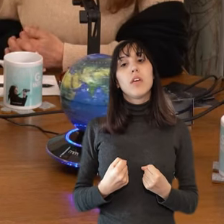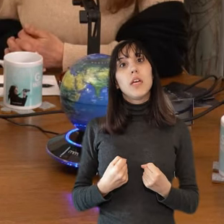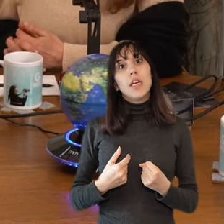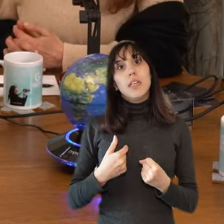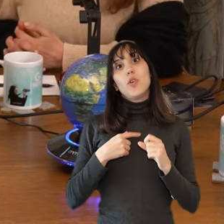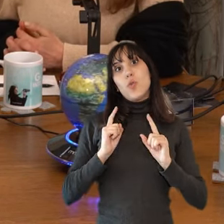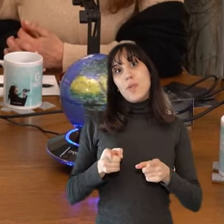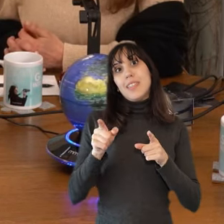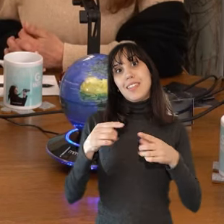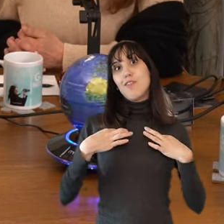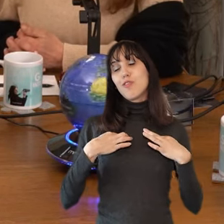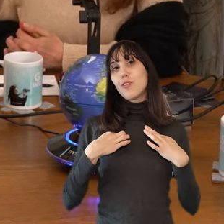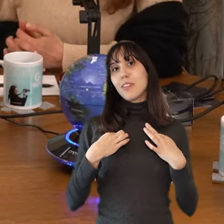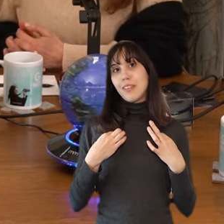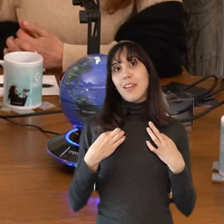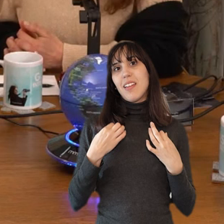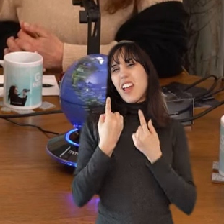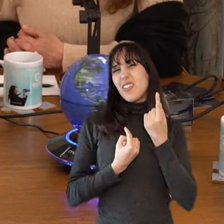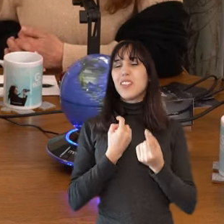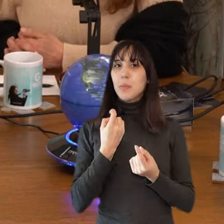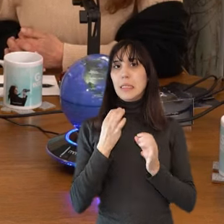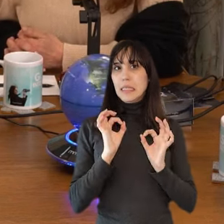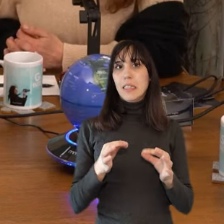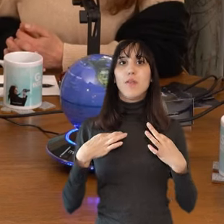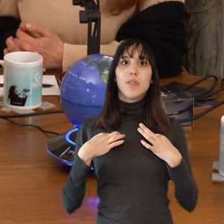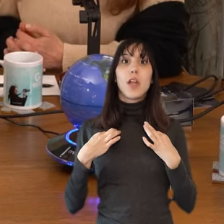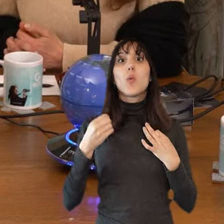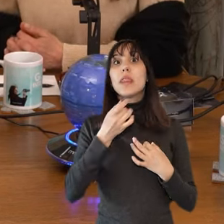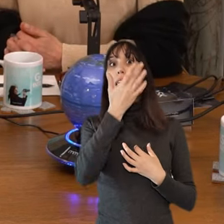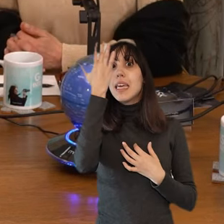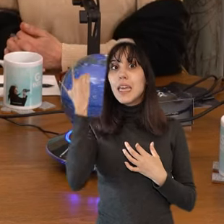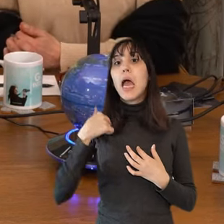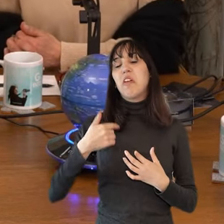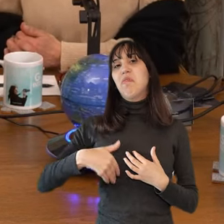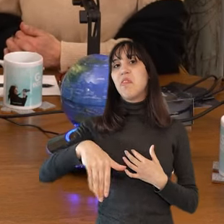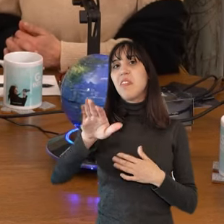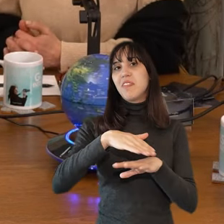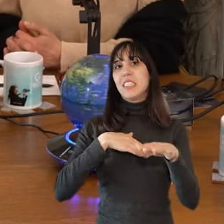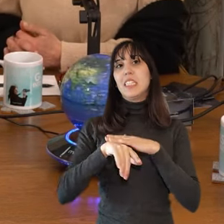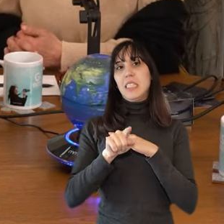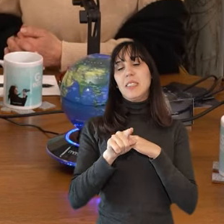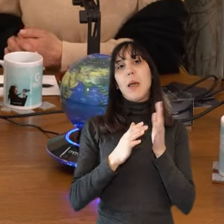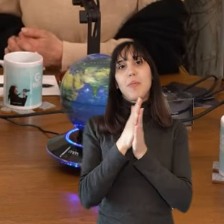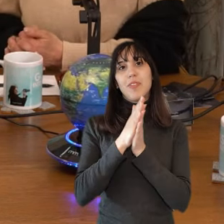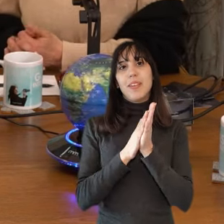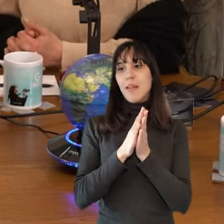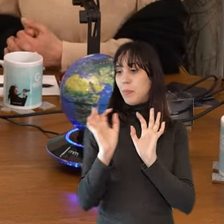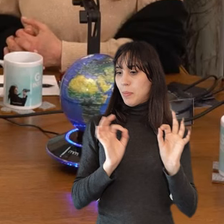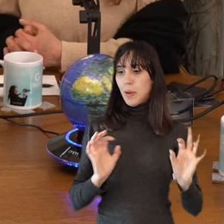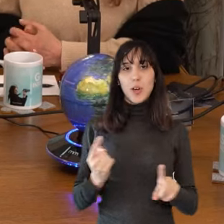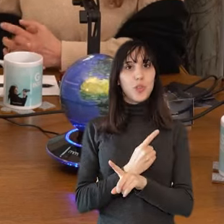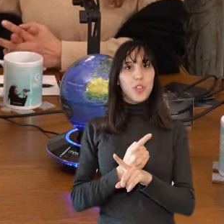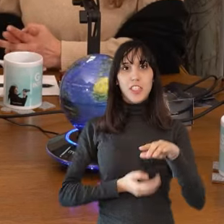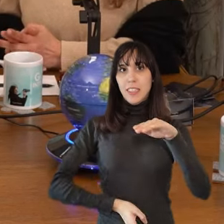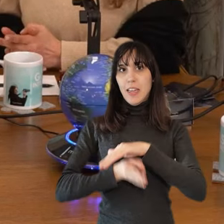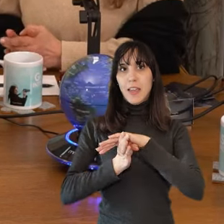começa por esse voluntariado que muitas vezes é preciso não é portanto um dia eu acho que vou fazer exatamente isso pegar e sair estás a